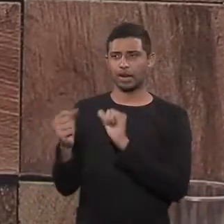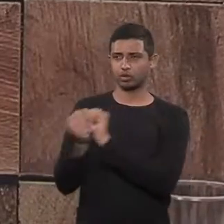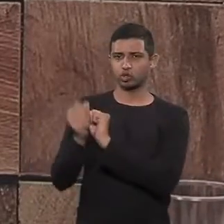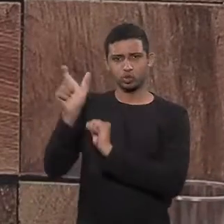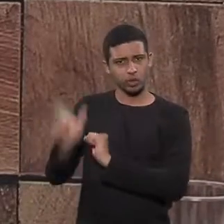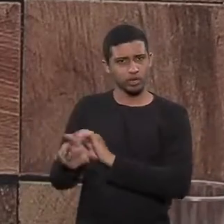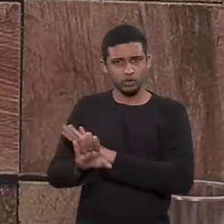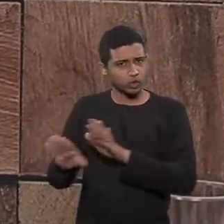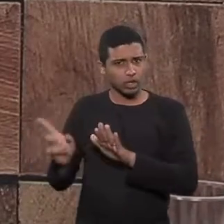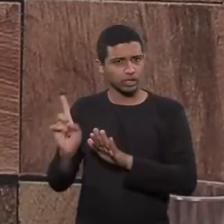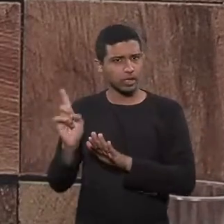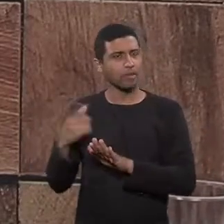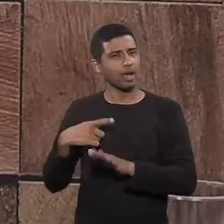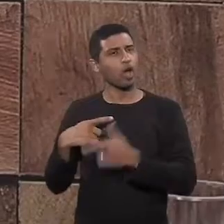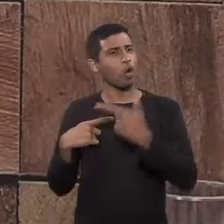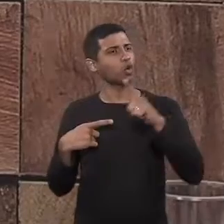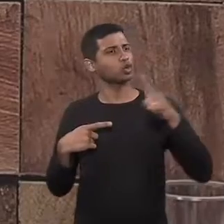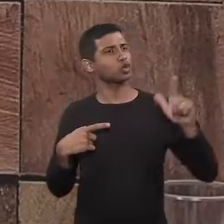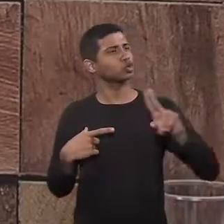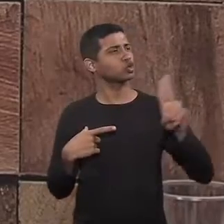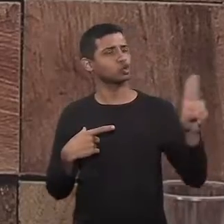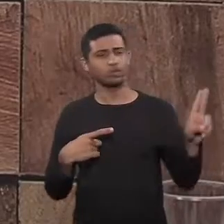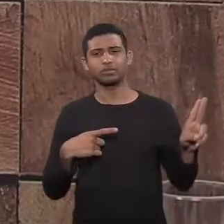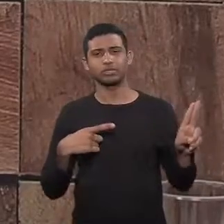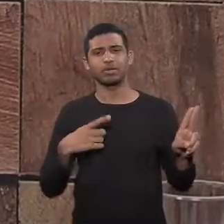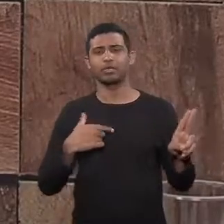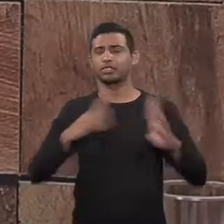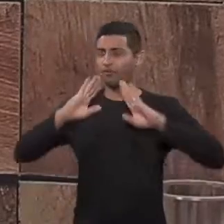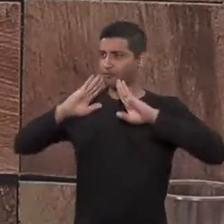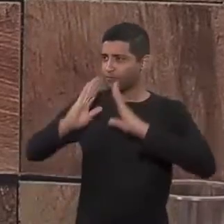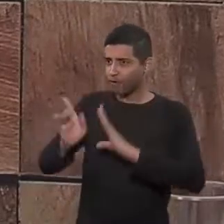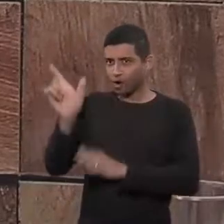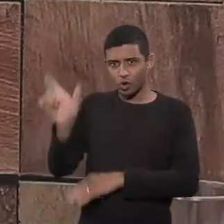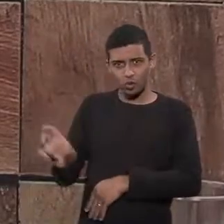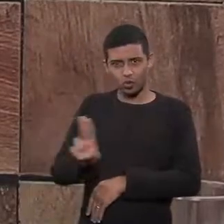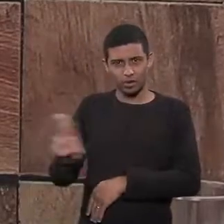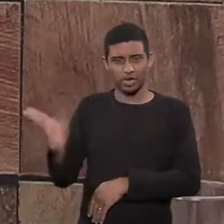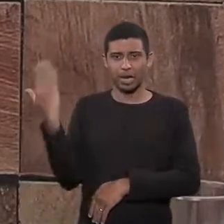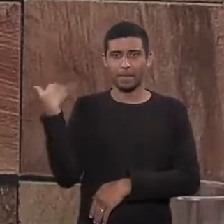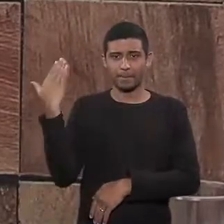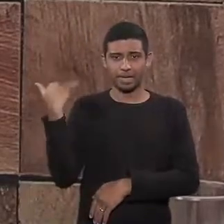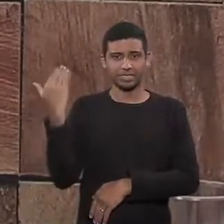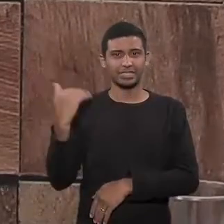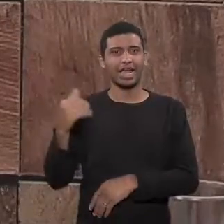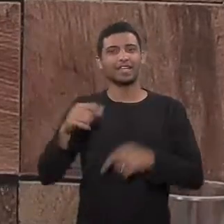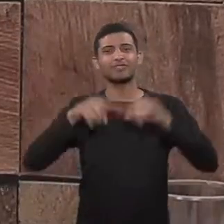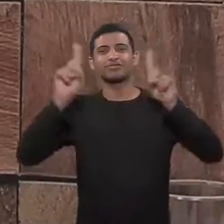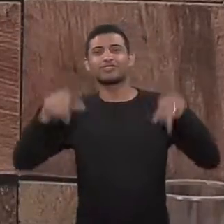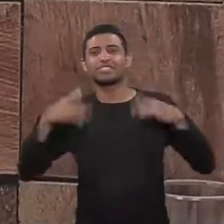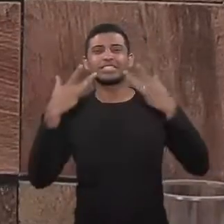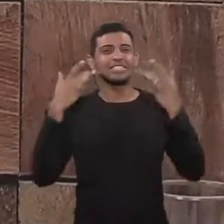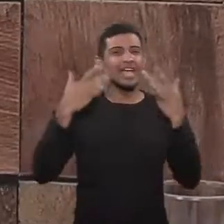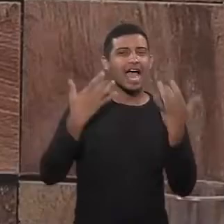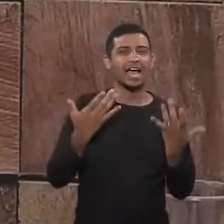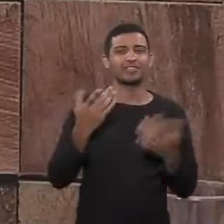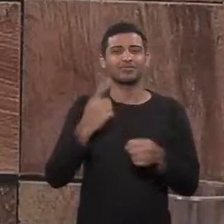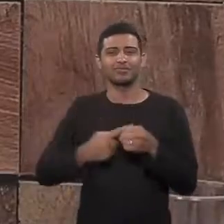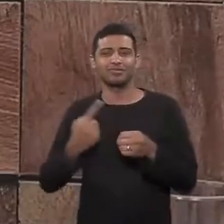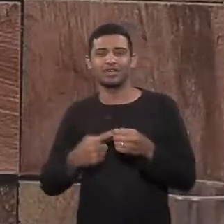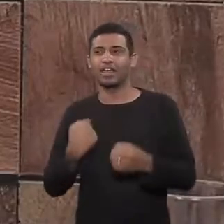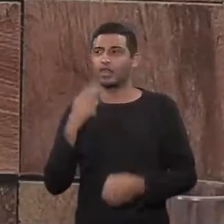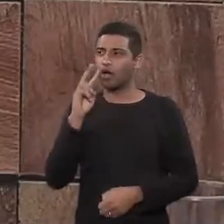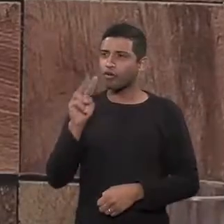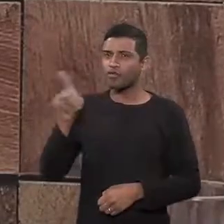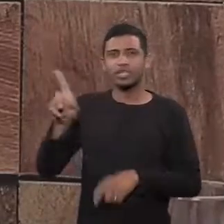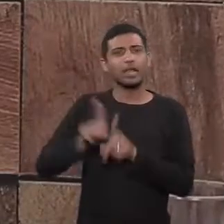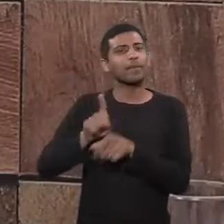Então, trabalhar não só com ele, mas com outros grandes nomes. Mas, assim, quando eu realmente comecei a trabalhar mais com ele na época do Teatro Municipal